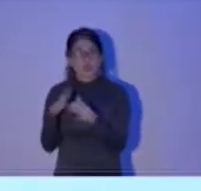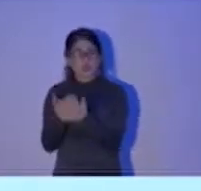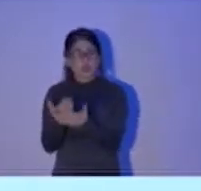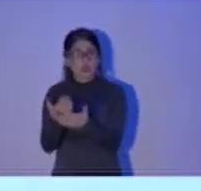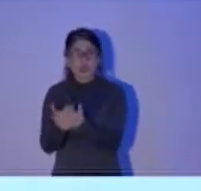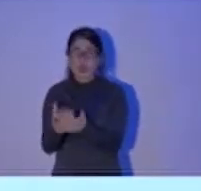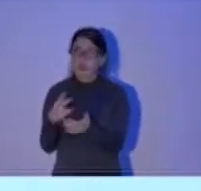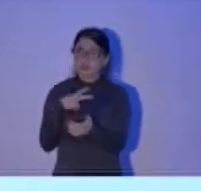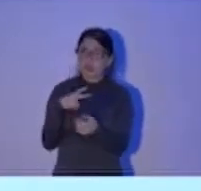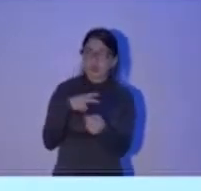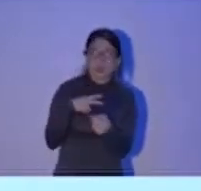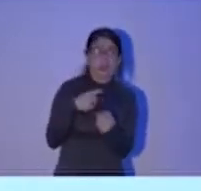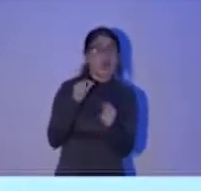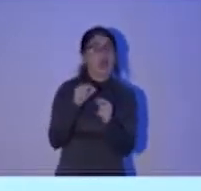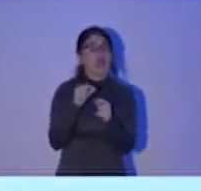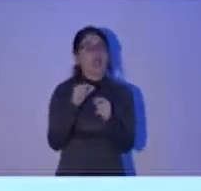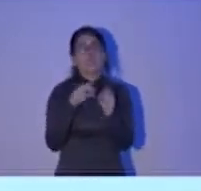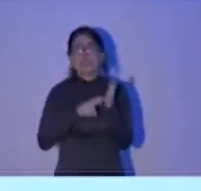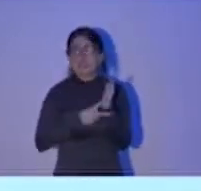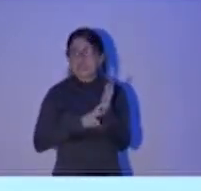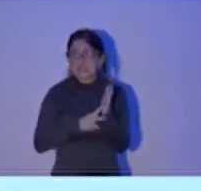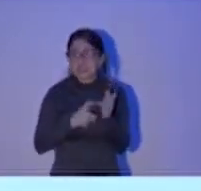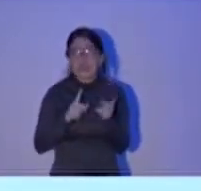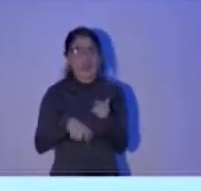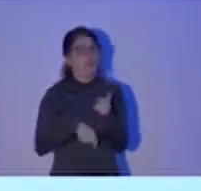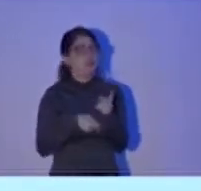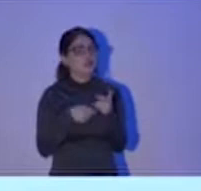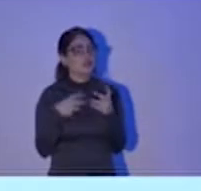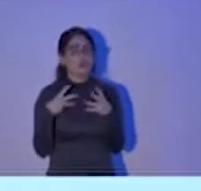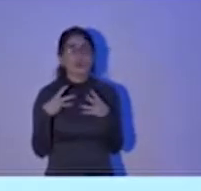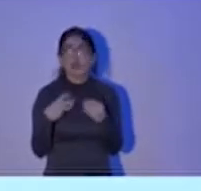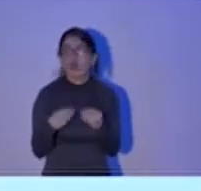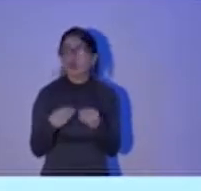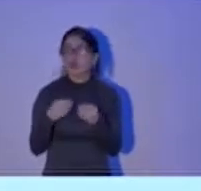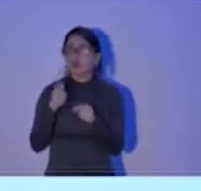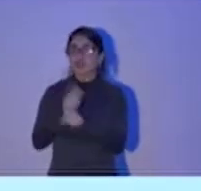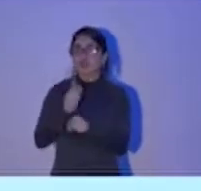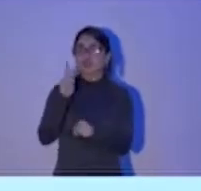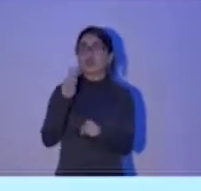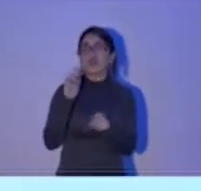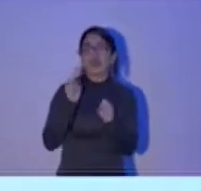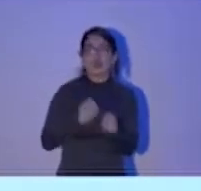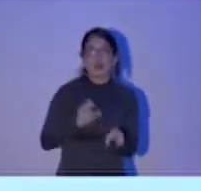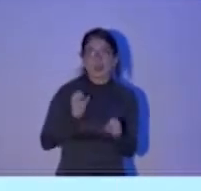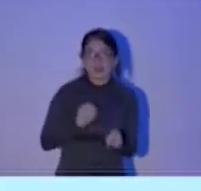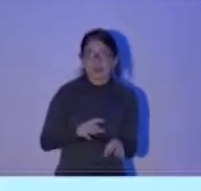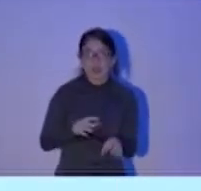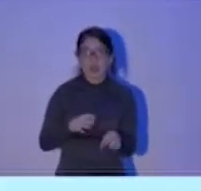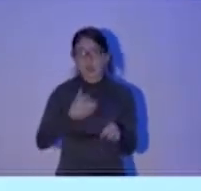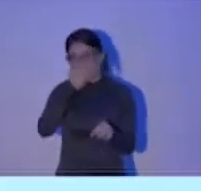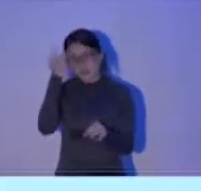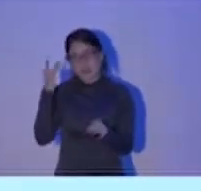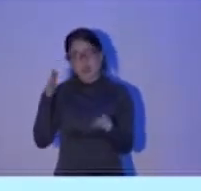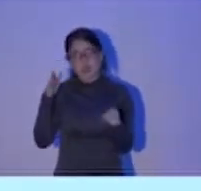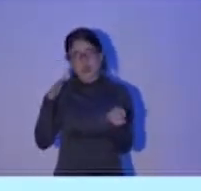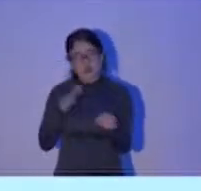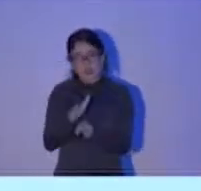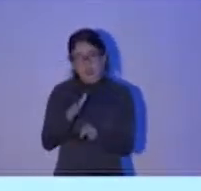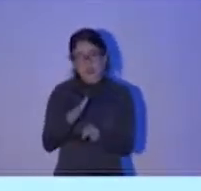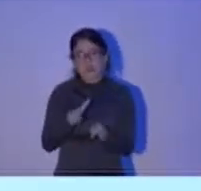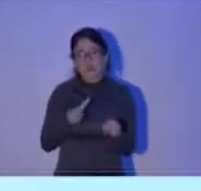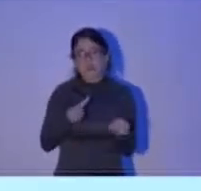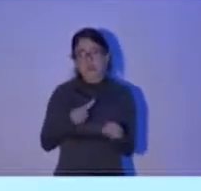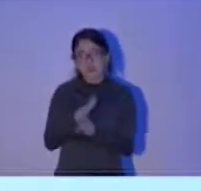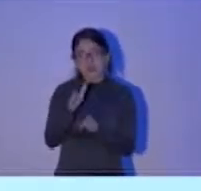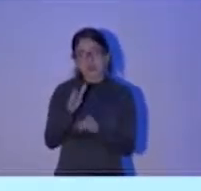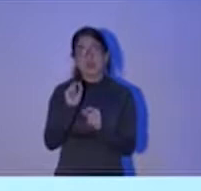sindicatos, sociedade civil, gestores educacionais, orientadores, exatamente do que é esse ser